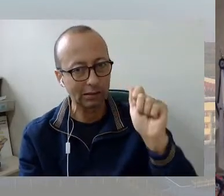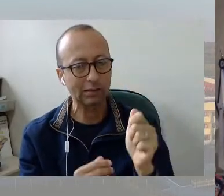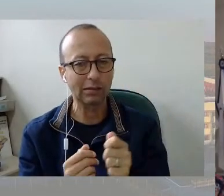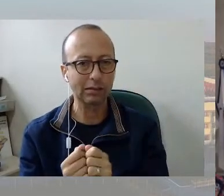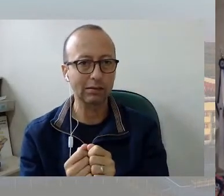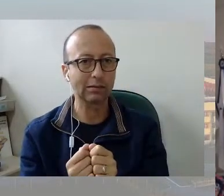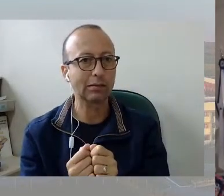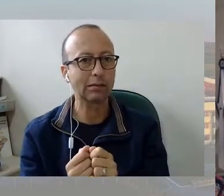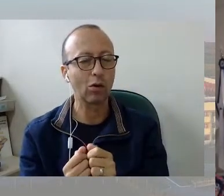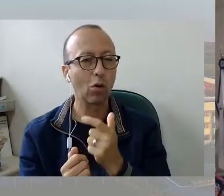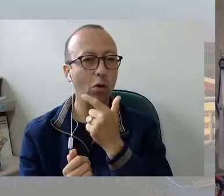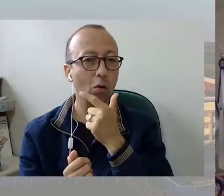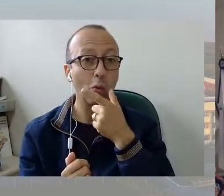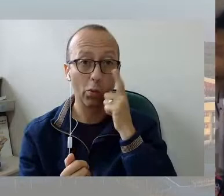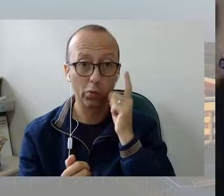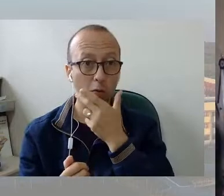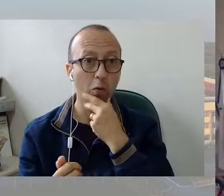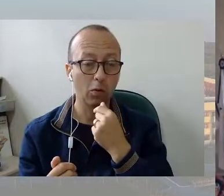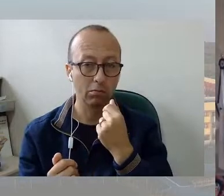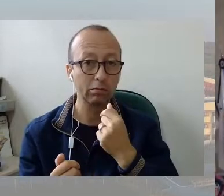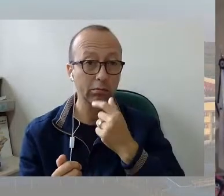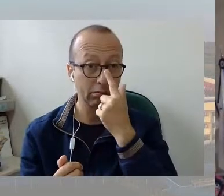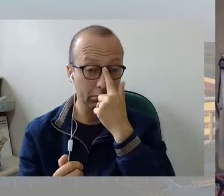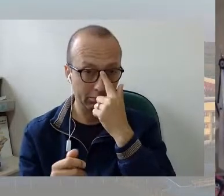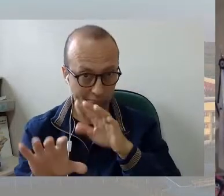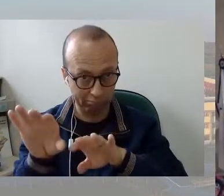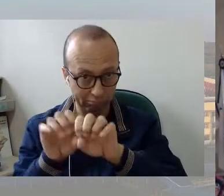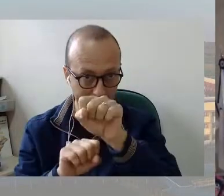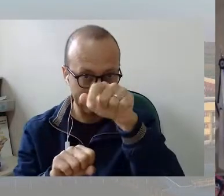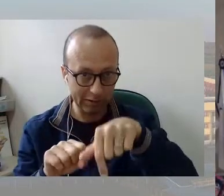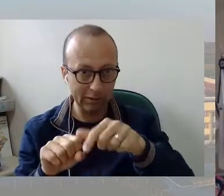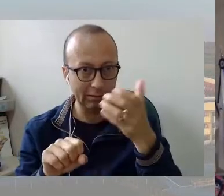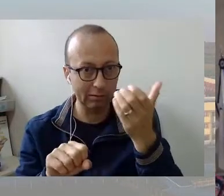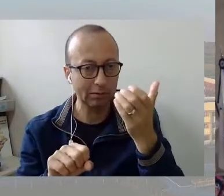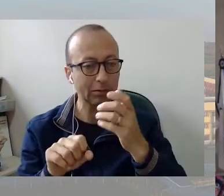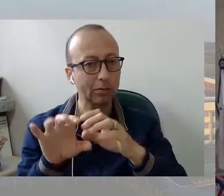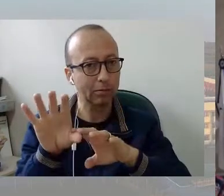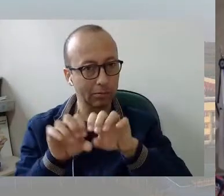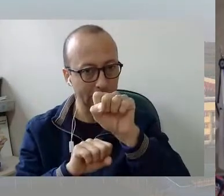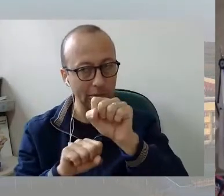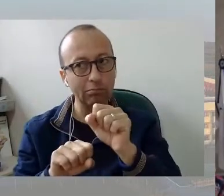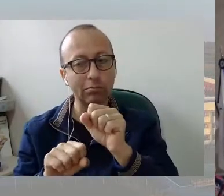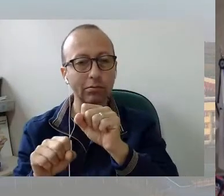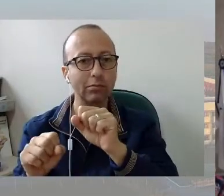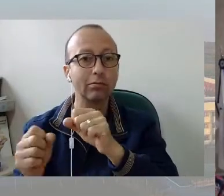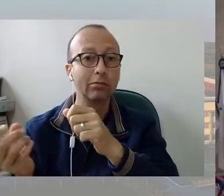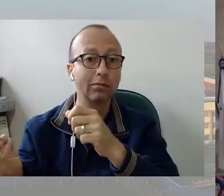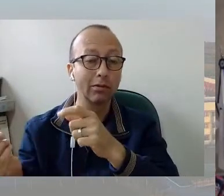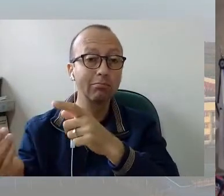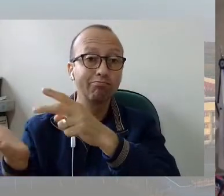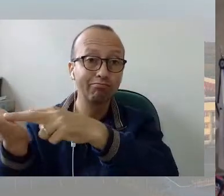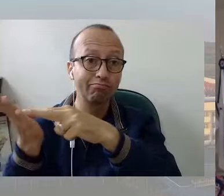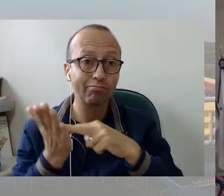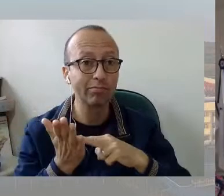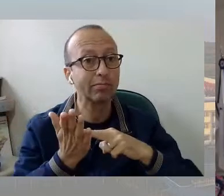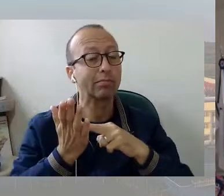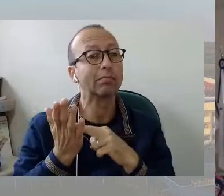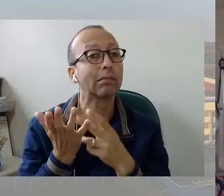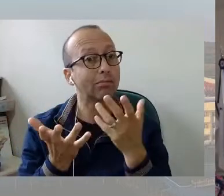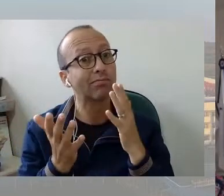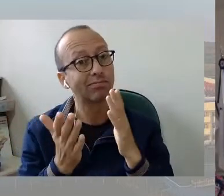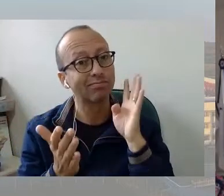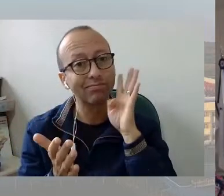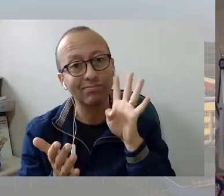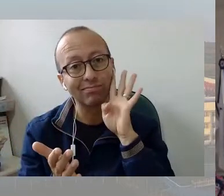do campus, se colocando à disposição, colocando também à disposição de colocar o CIEP como um evento do calendário